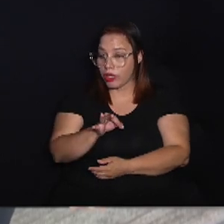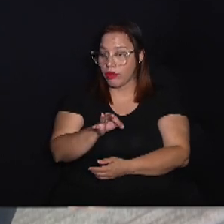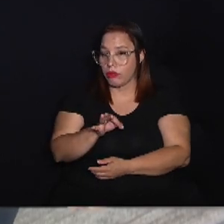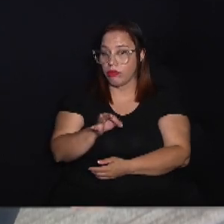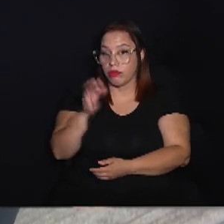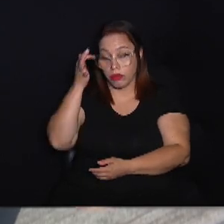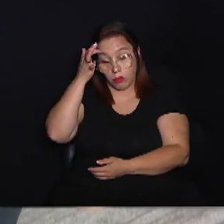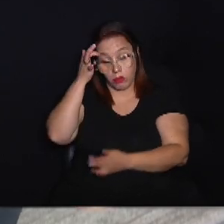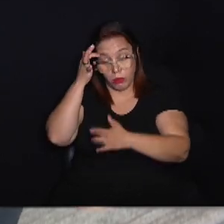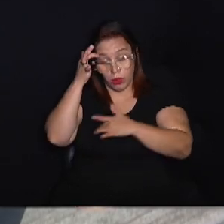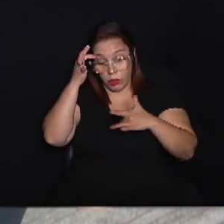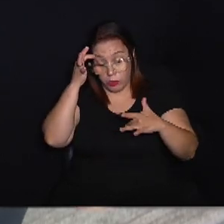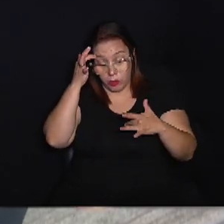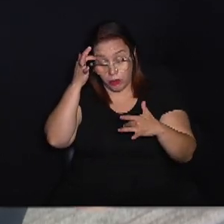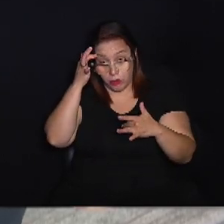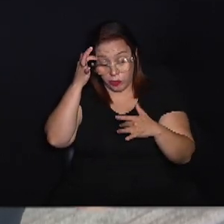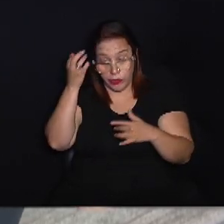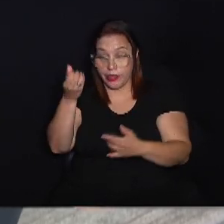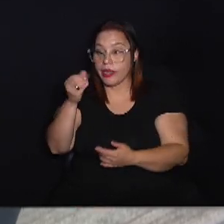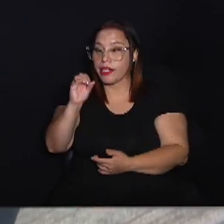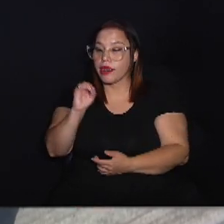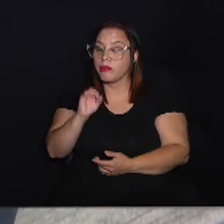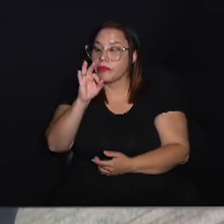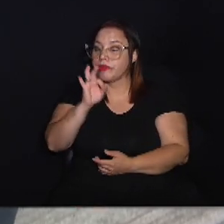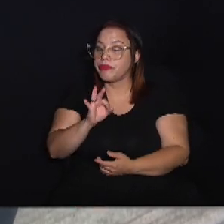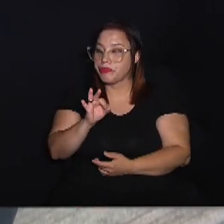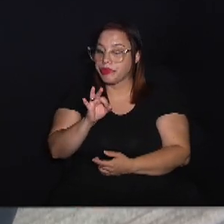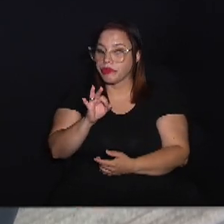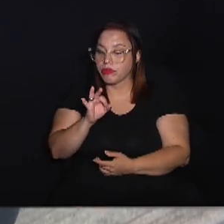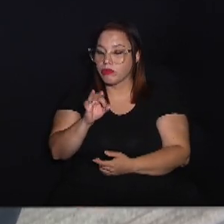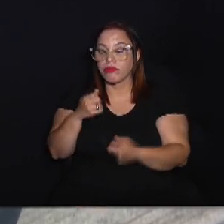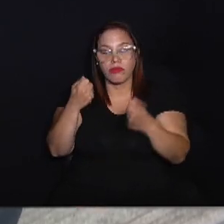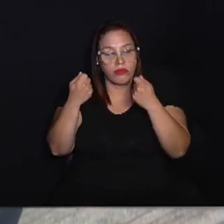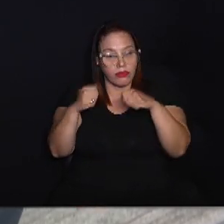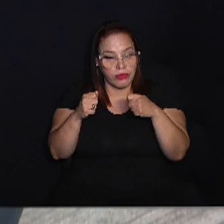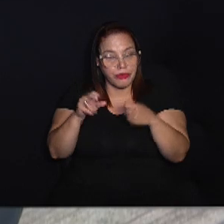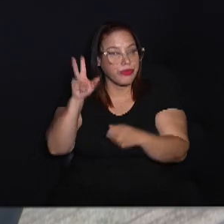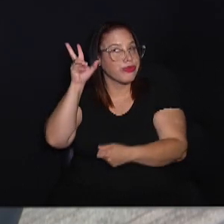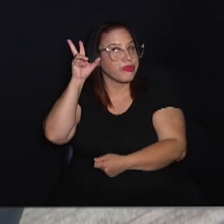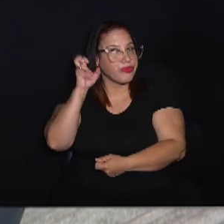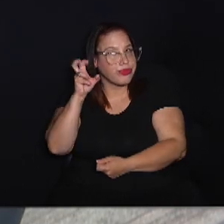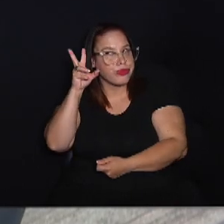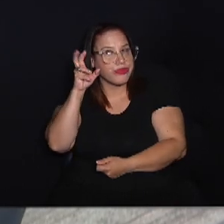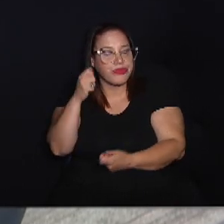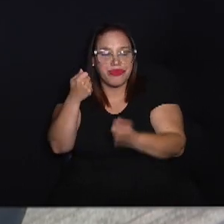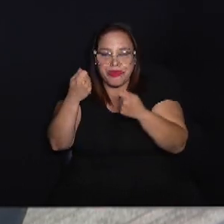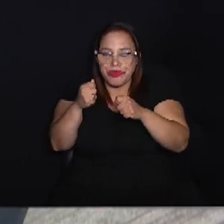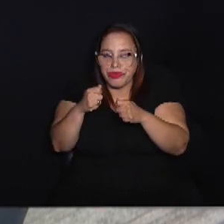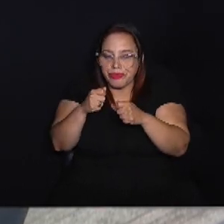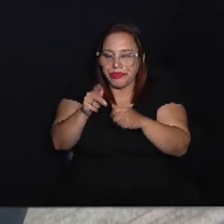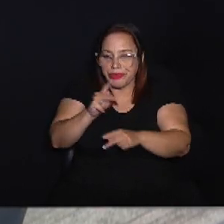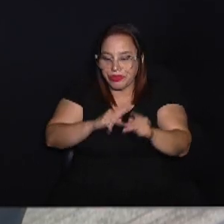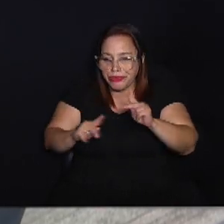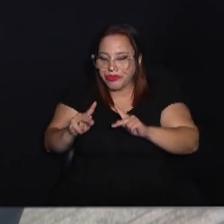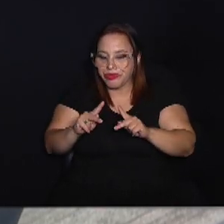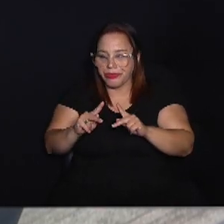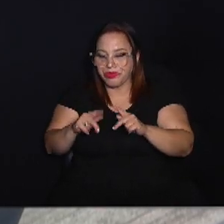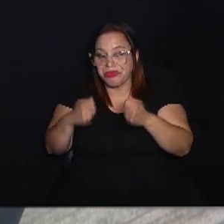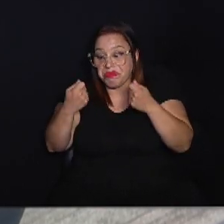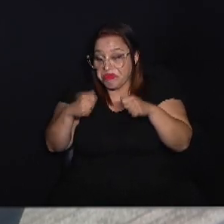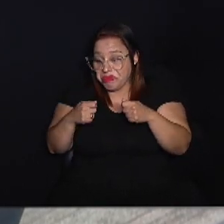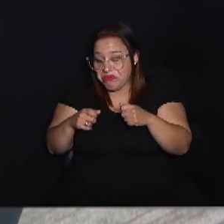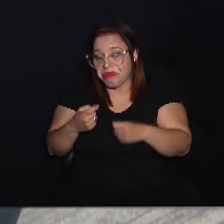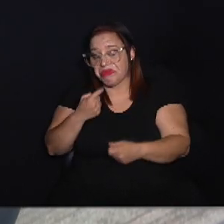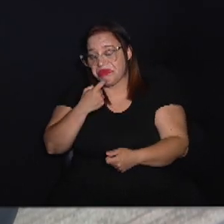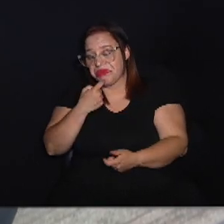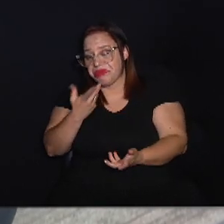para a saúde, podendo ser até 100%. O que nós precisamos é ouvir as necessidades da população, as necessidades de